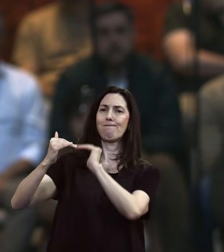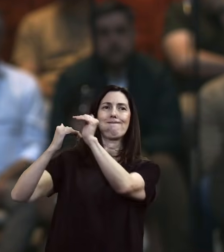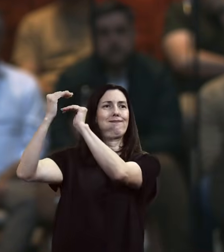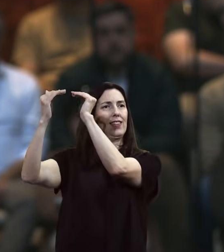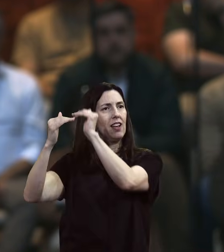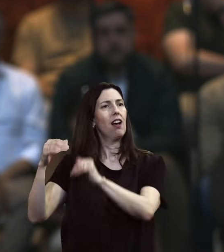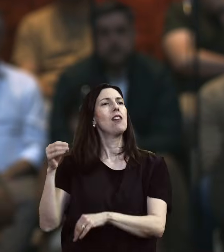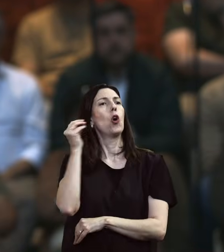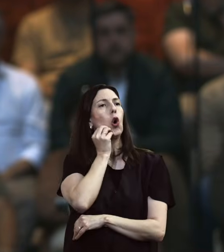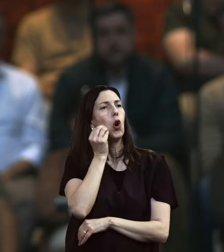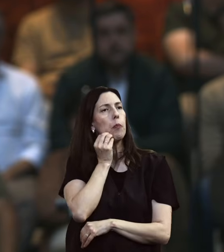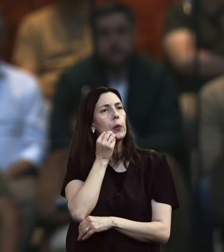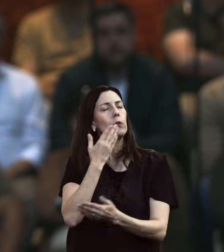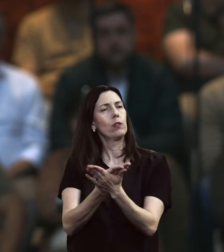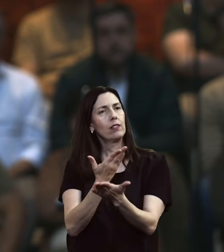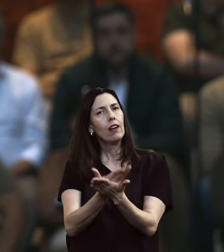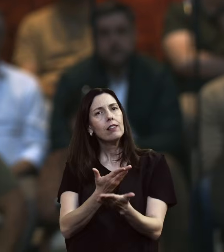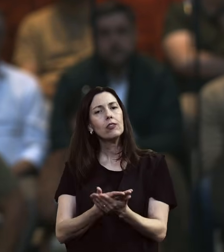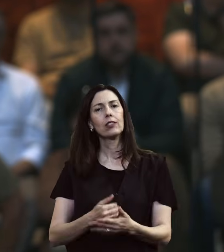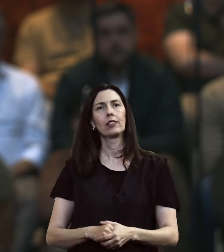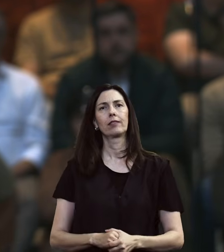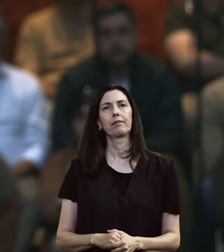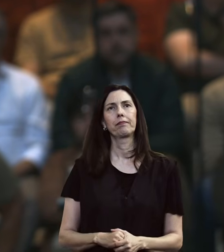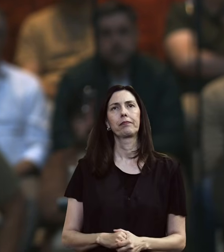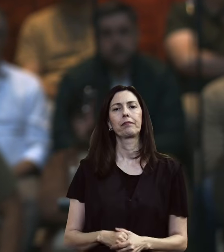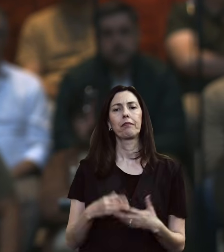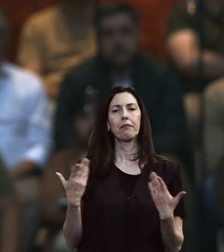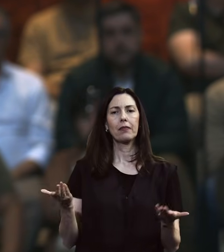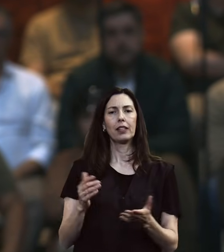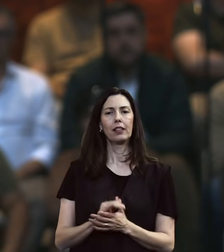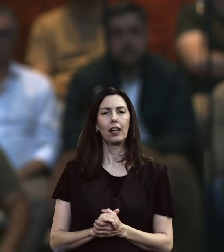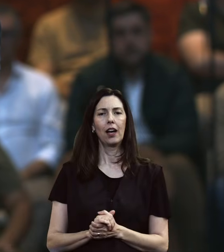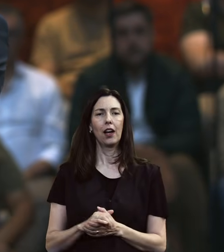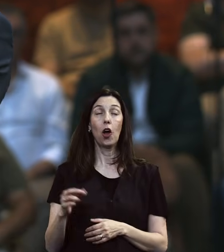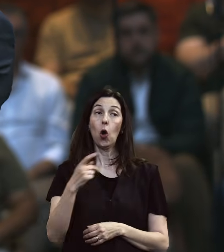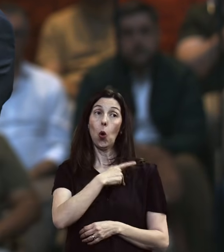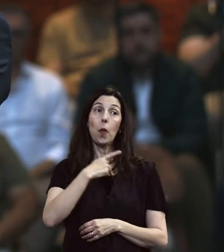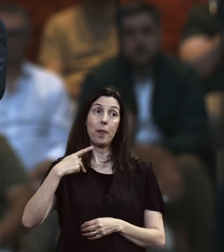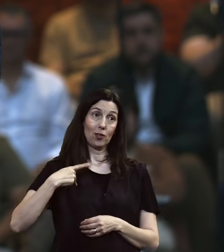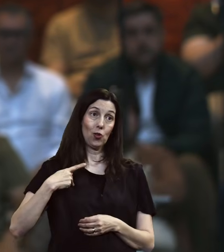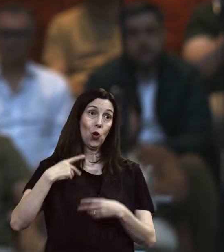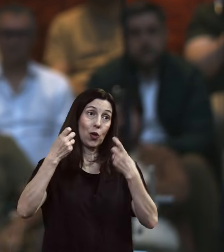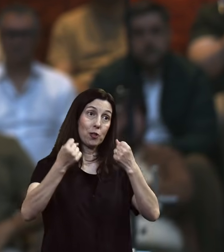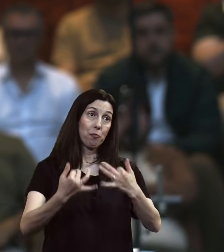ter a oportunidade de estudar. Esse evento que o pastor falou